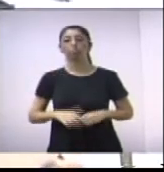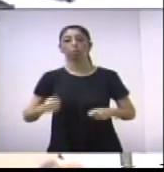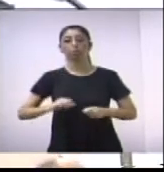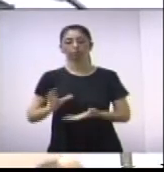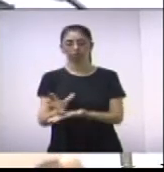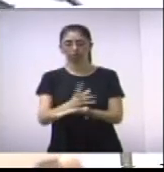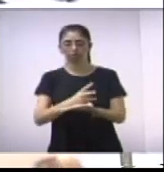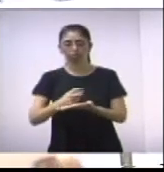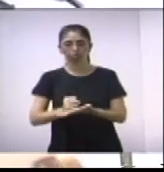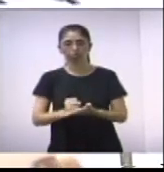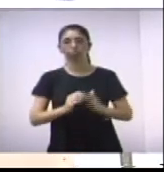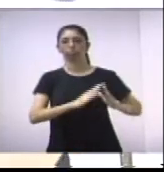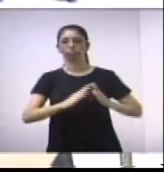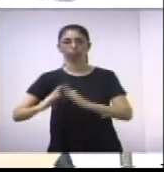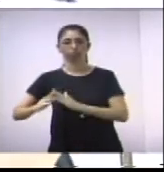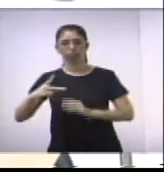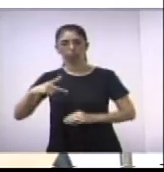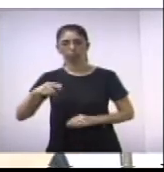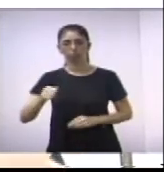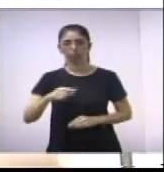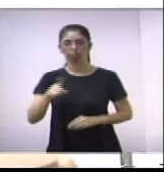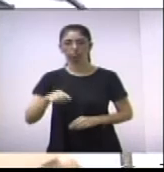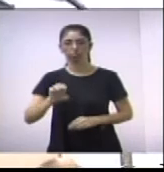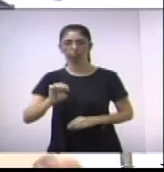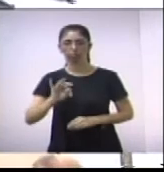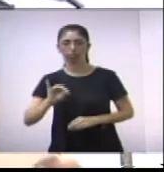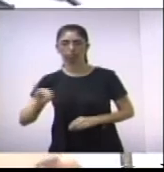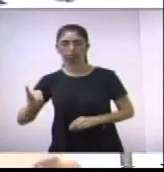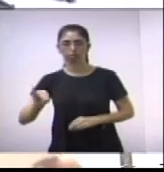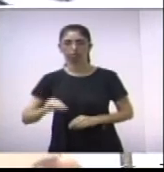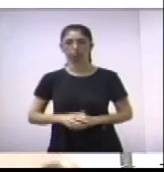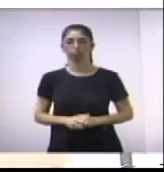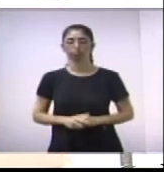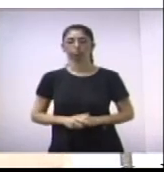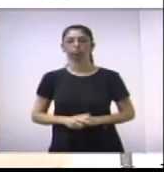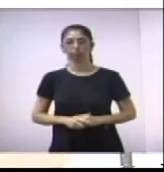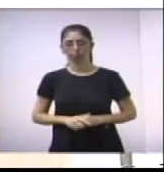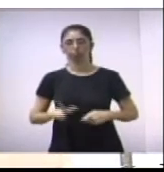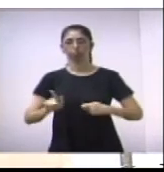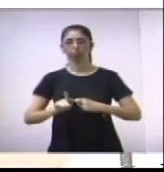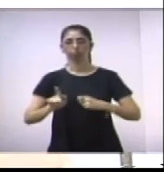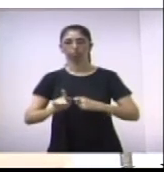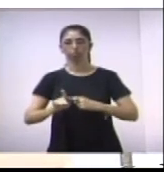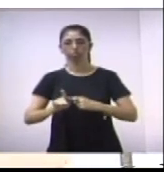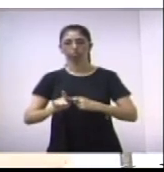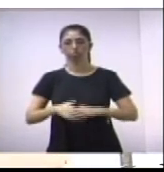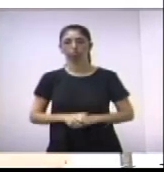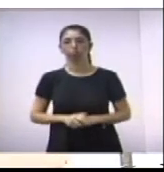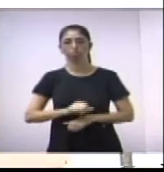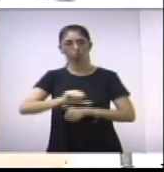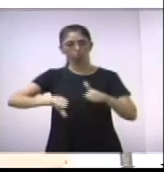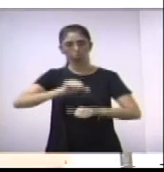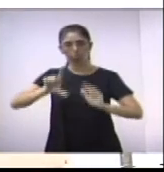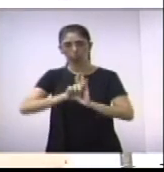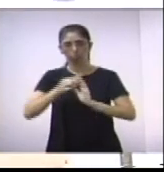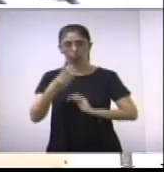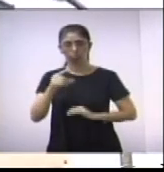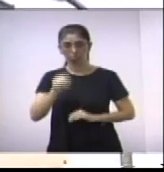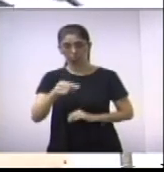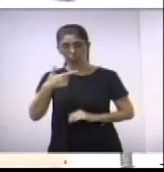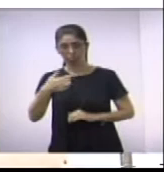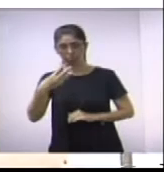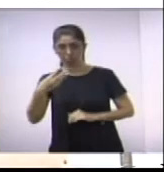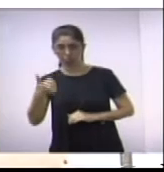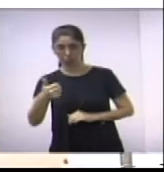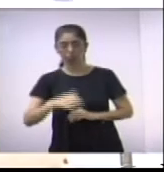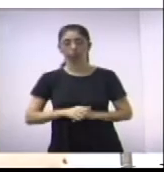o residencial Pazete. Número 203, do vereador Gustavo Etecola, que solicita ao Executivo a alteração da Lei 3.231, de